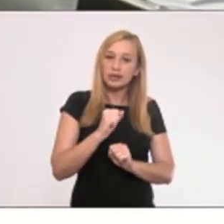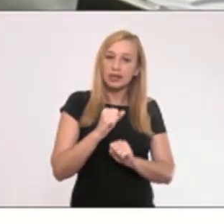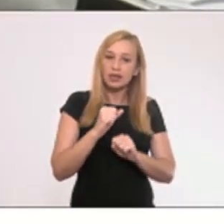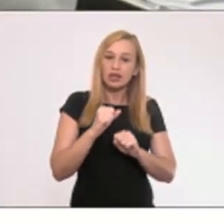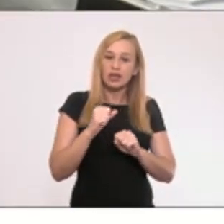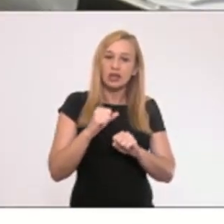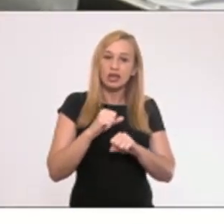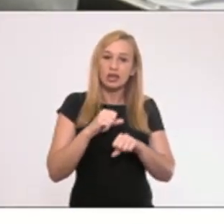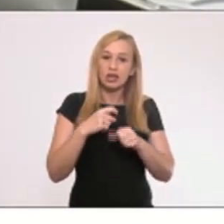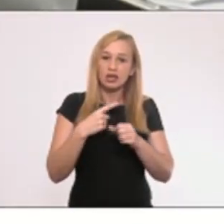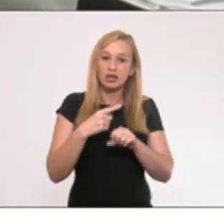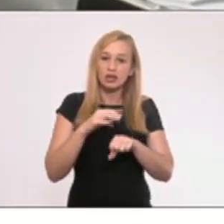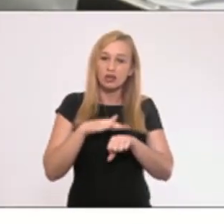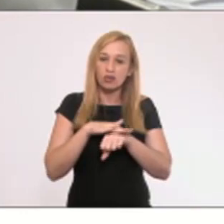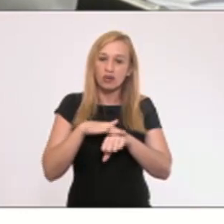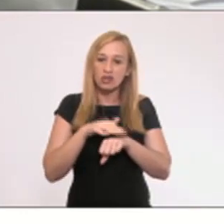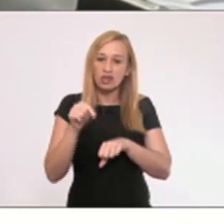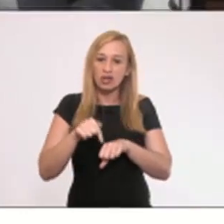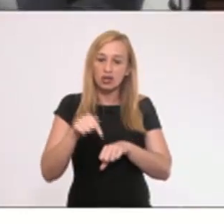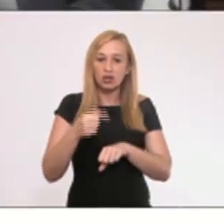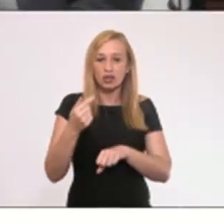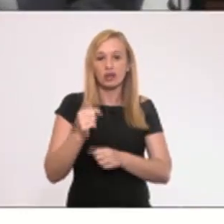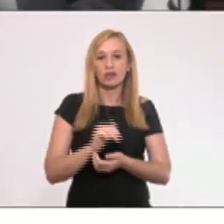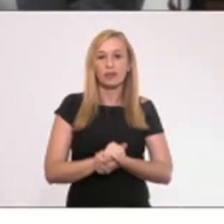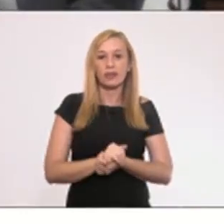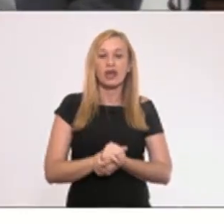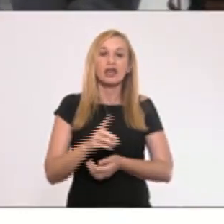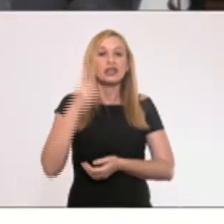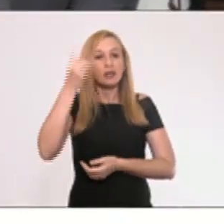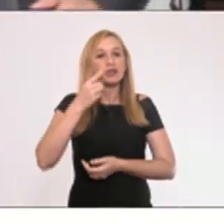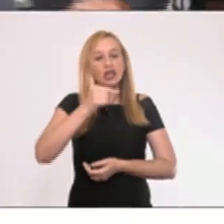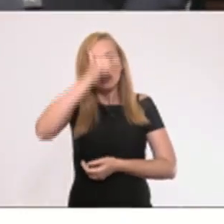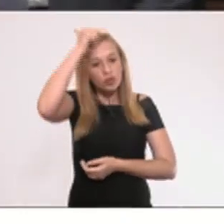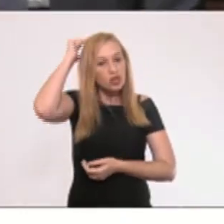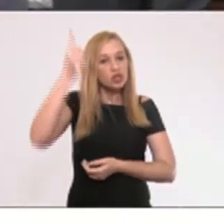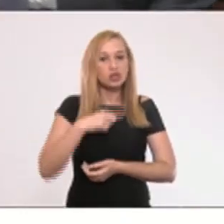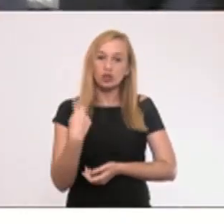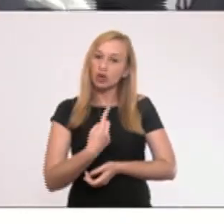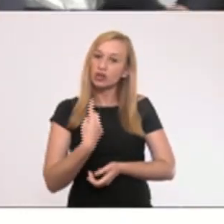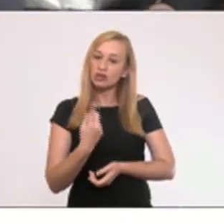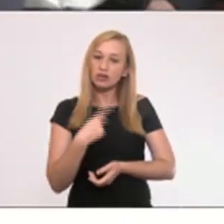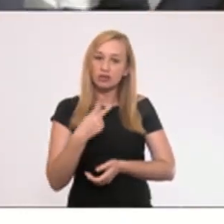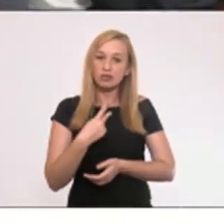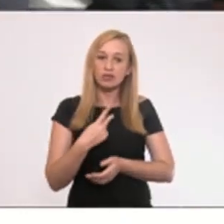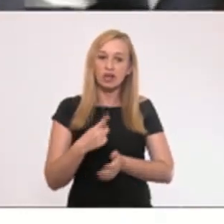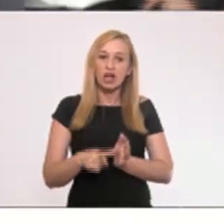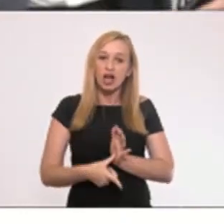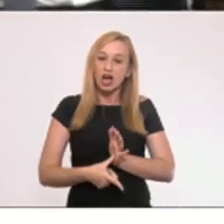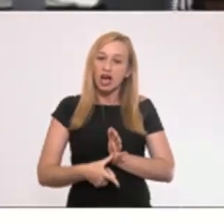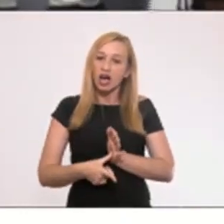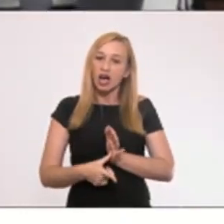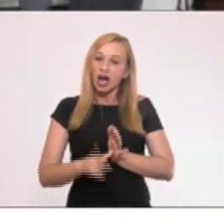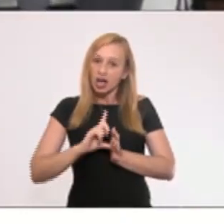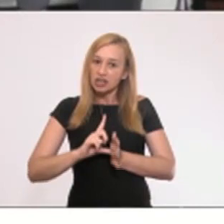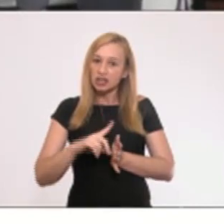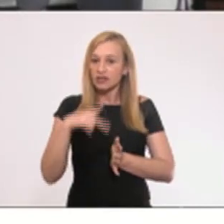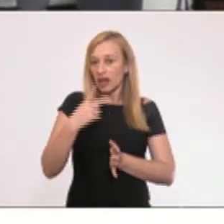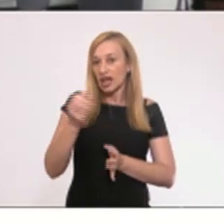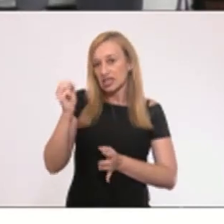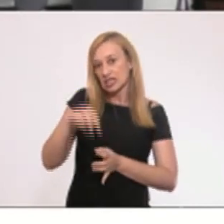tema relevante a essa próxima sessão ordinária. Deputado Luiz, nós vamos, antes de conceder sim ou não para o deputado